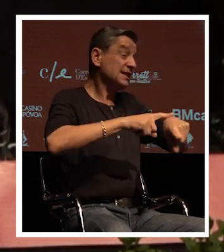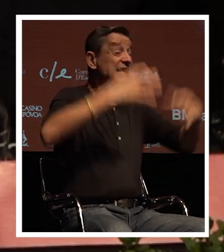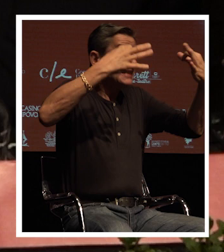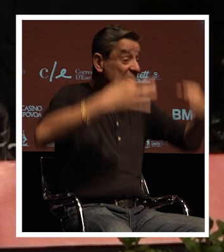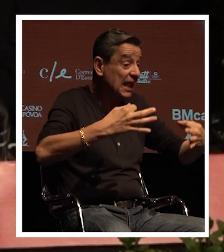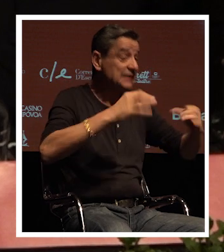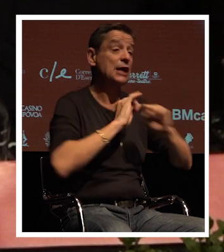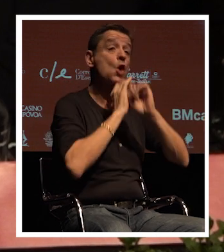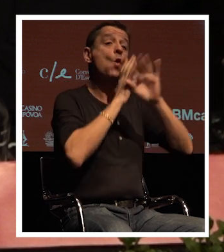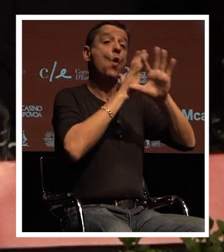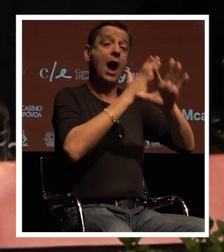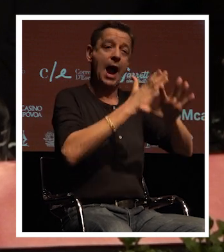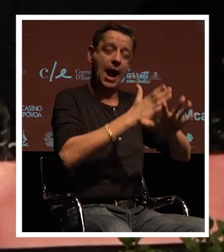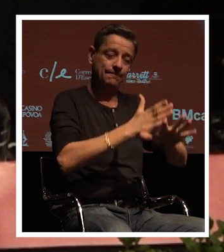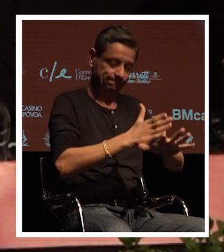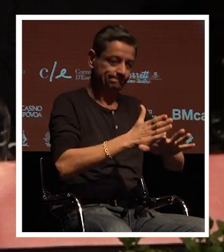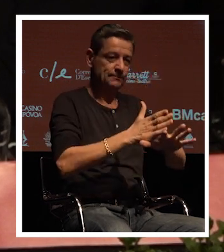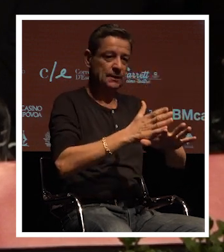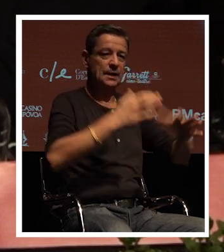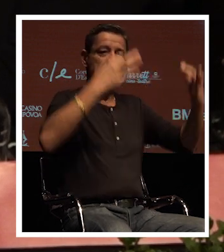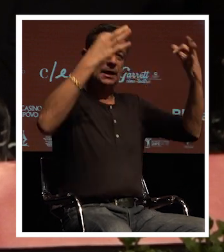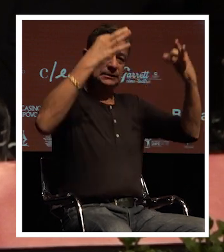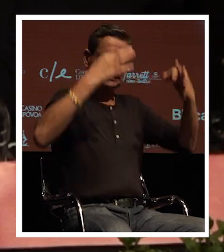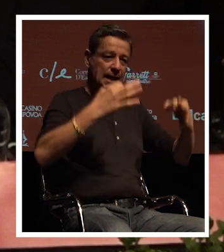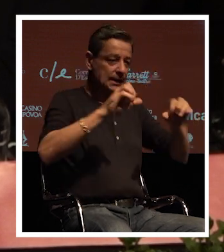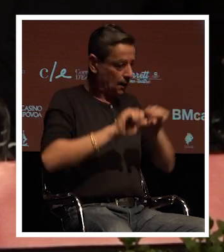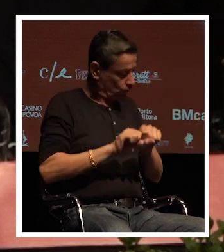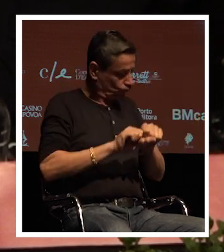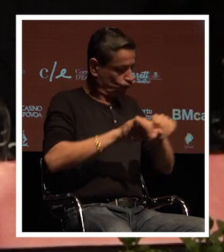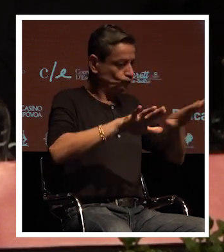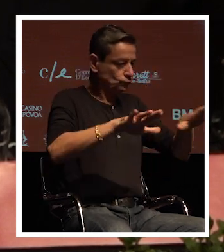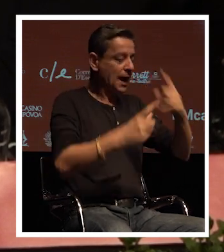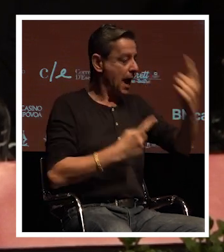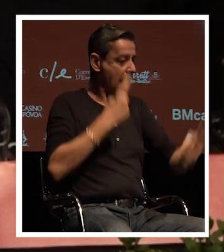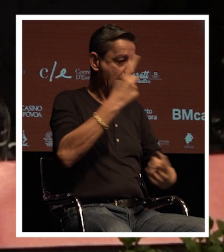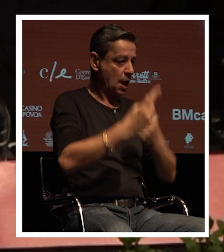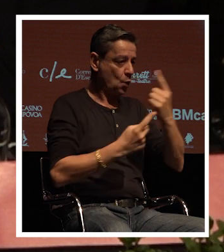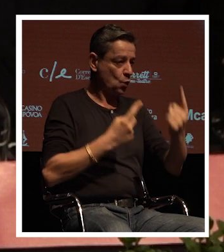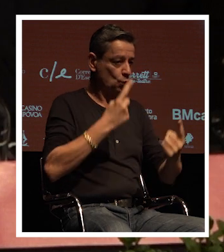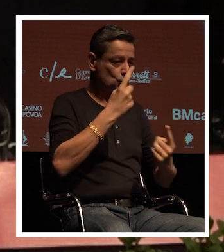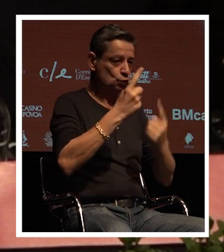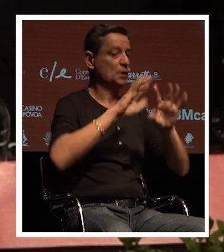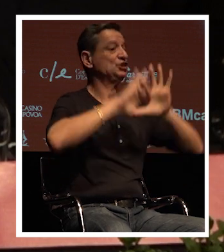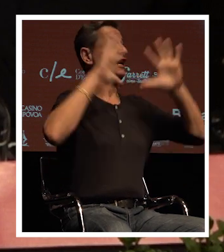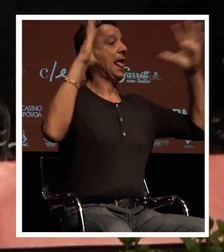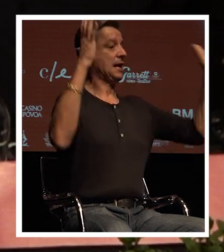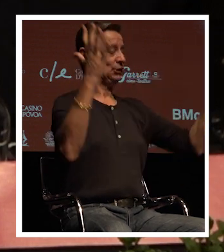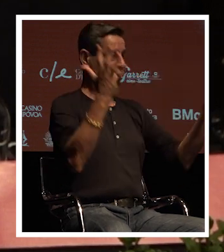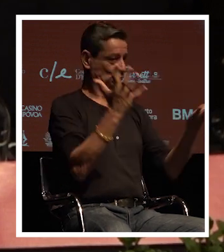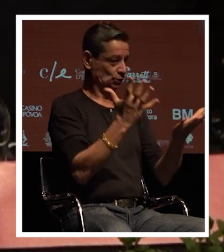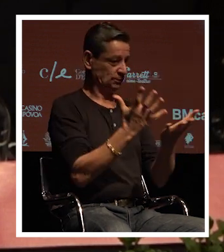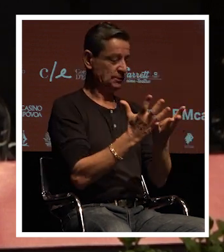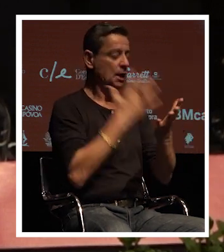Incerteza de uma certa polarização de alguns consensos Gerais